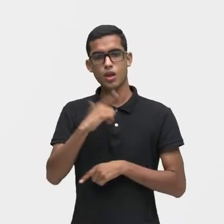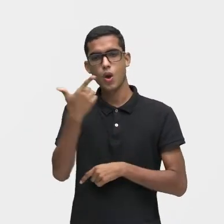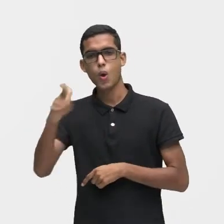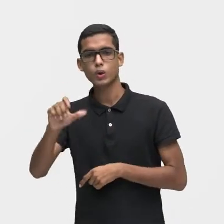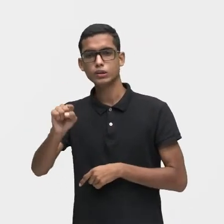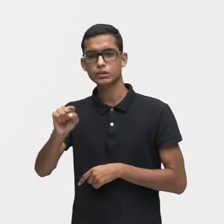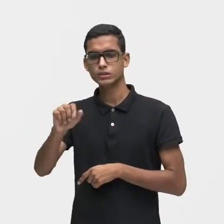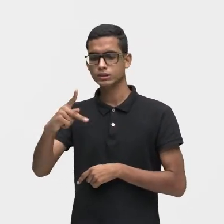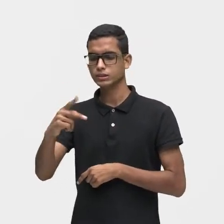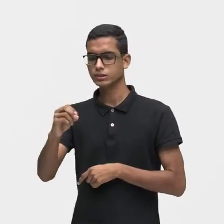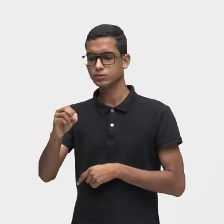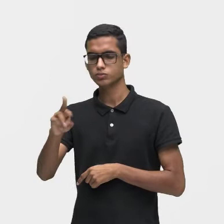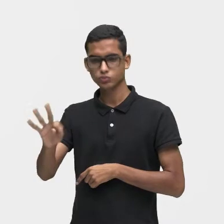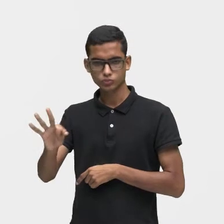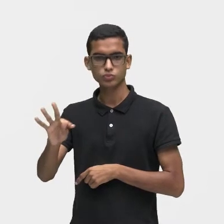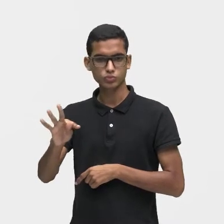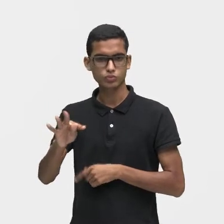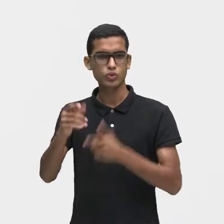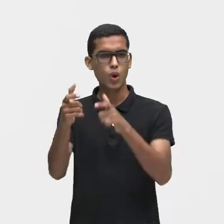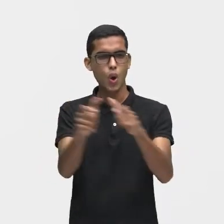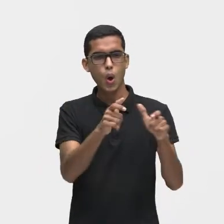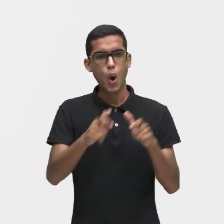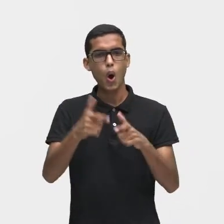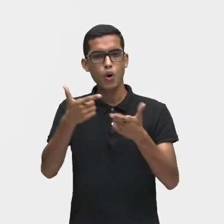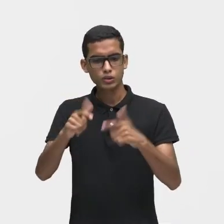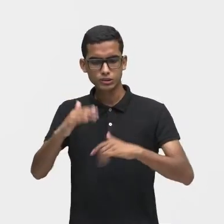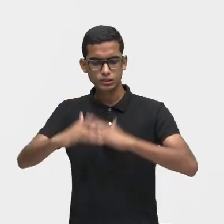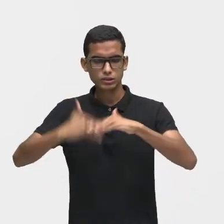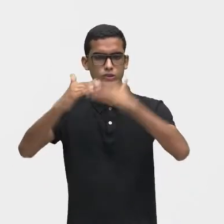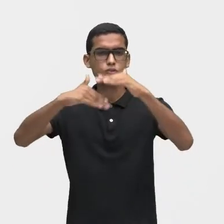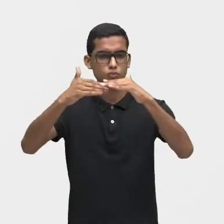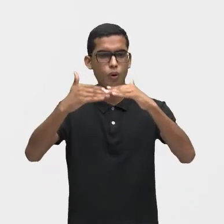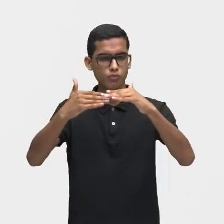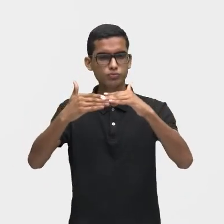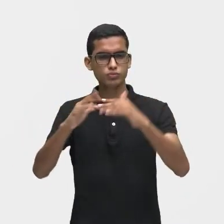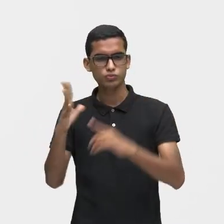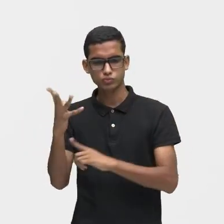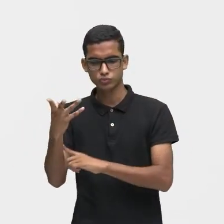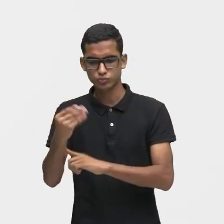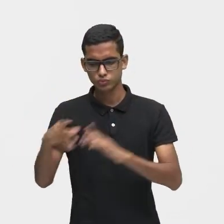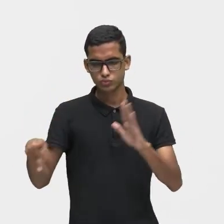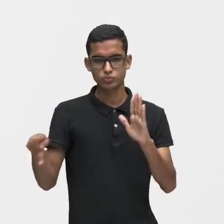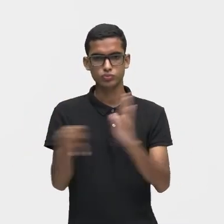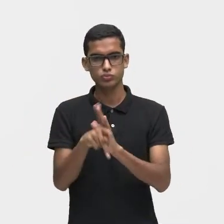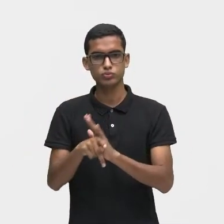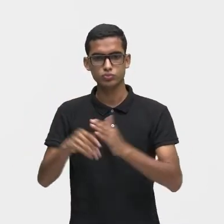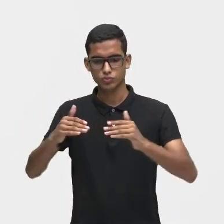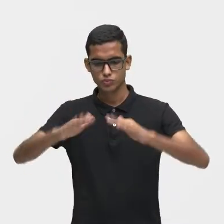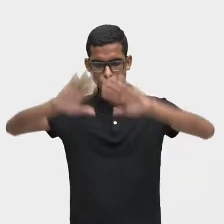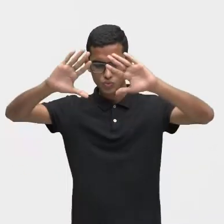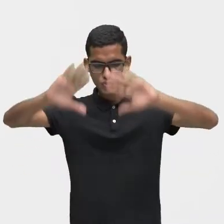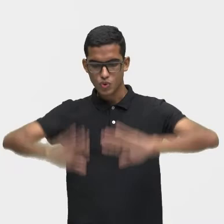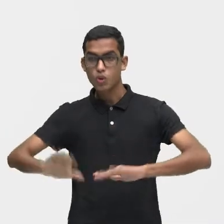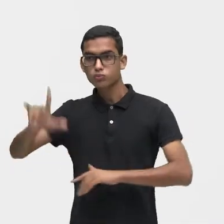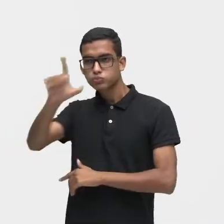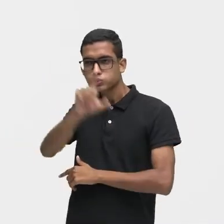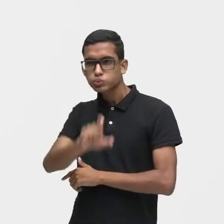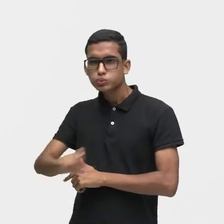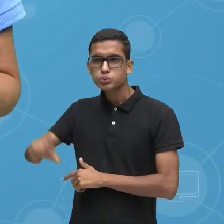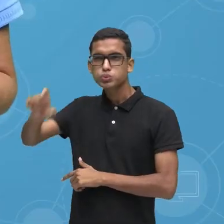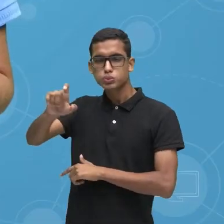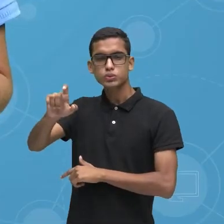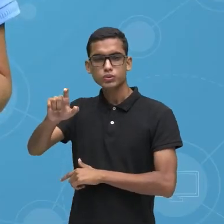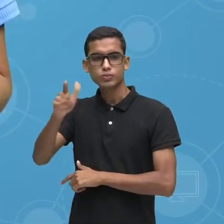se desenvolve a arte do grafite. Então, como eu falei para vocês no início da aula, para desenhar essa